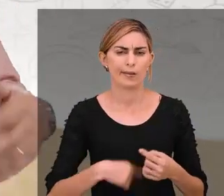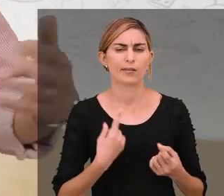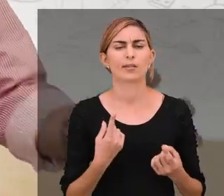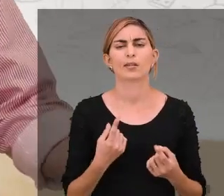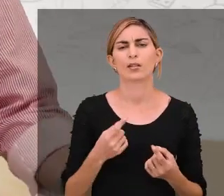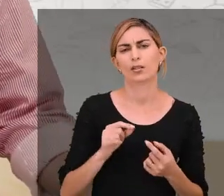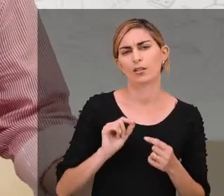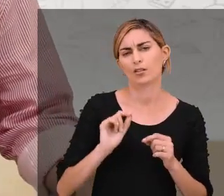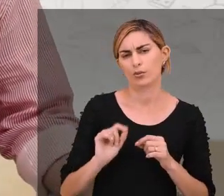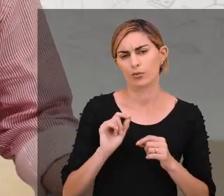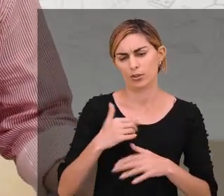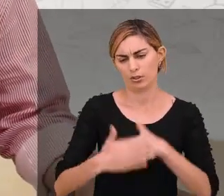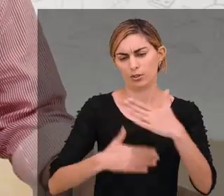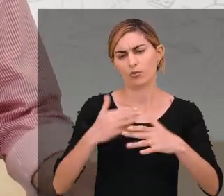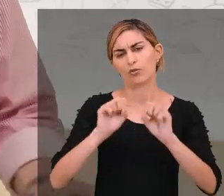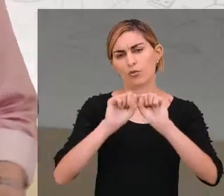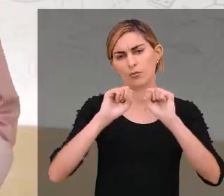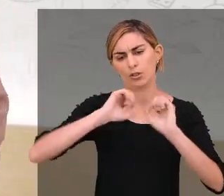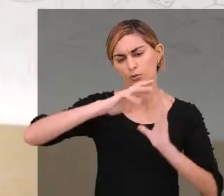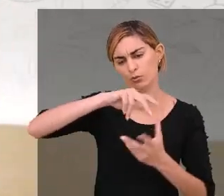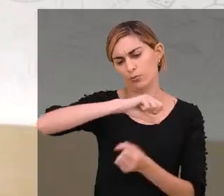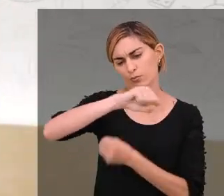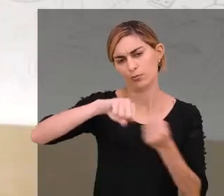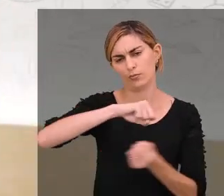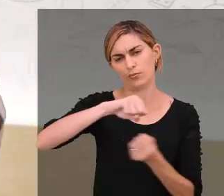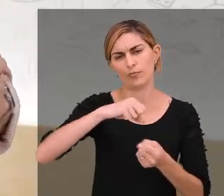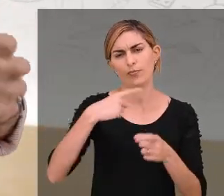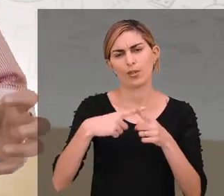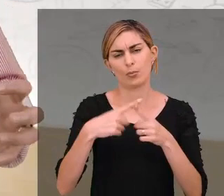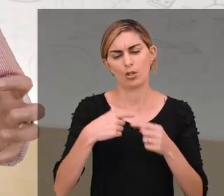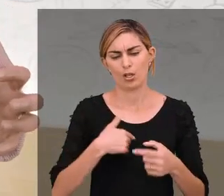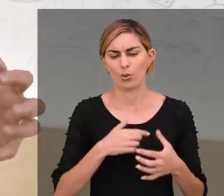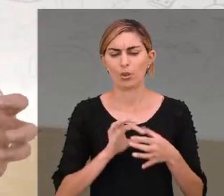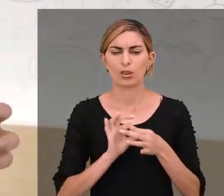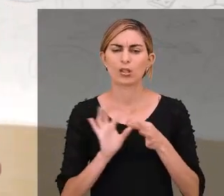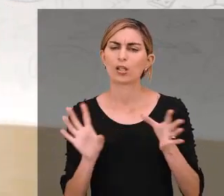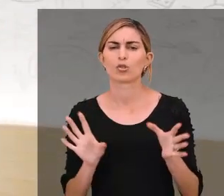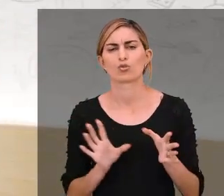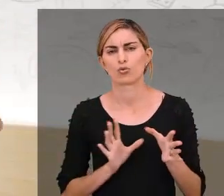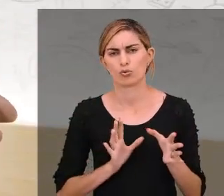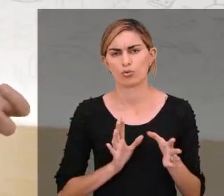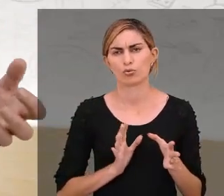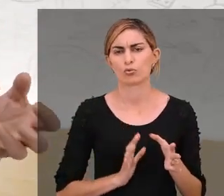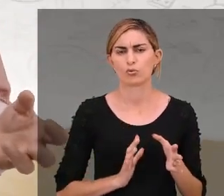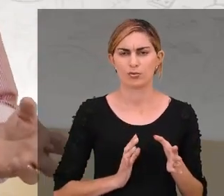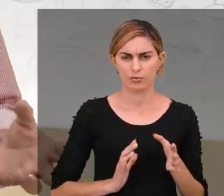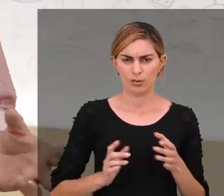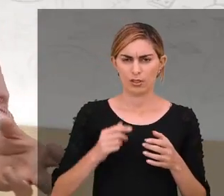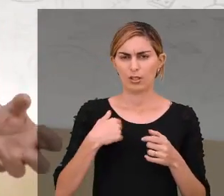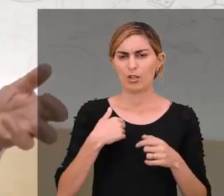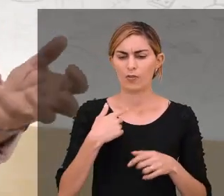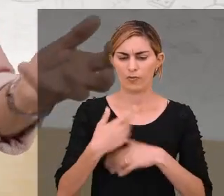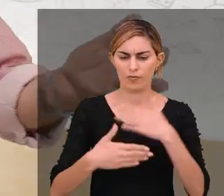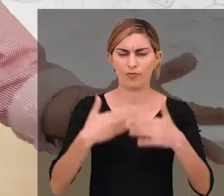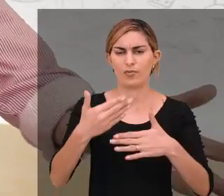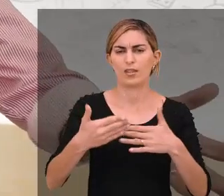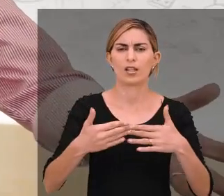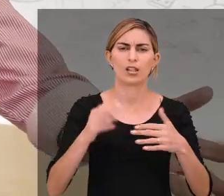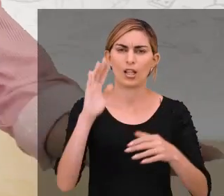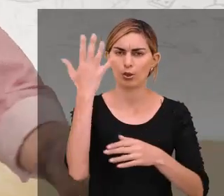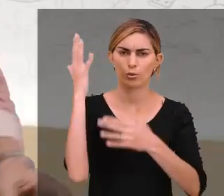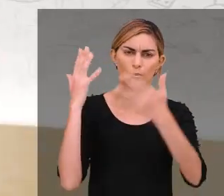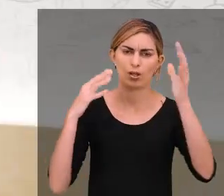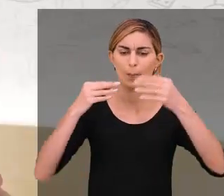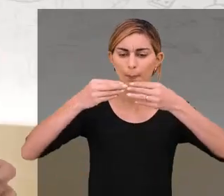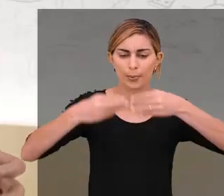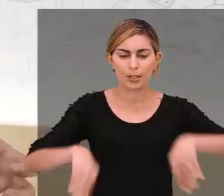em relação a essa questão do desenvolvimento sustentável, porque eu deixo de, vamos dizer assim, de prospectar na